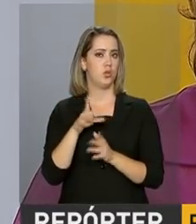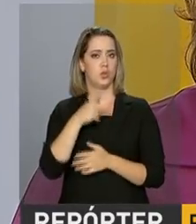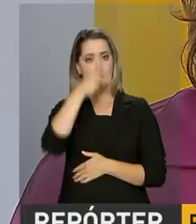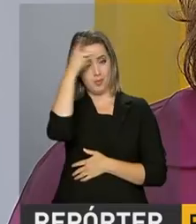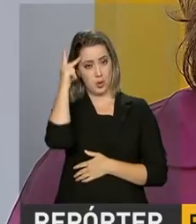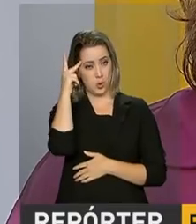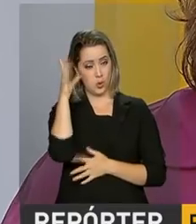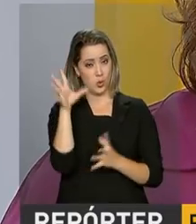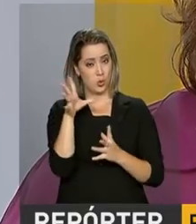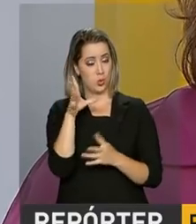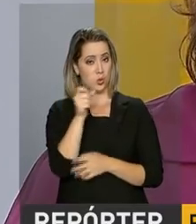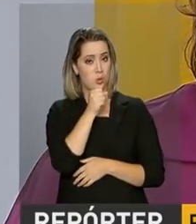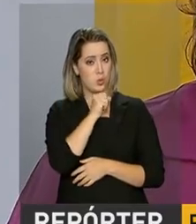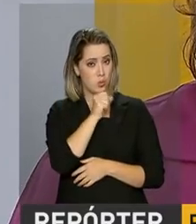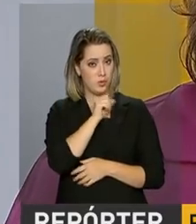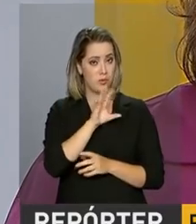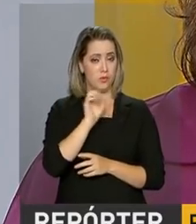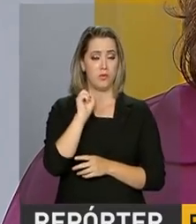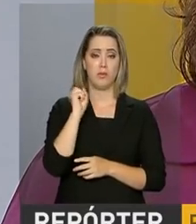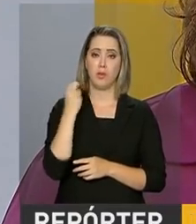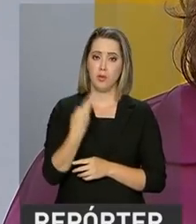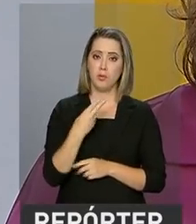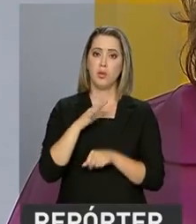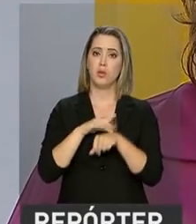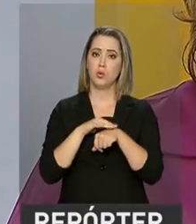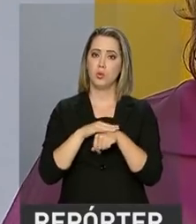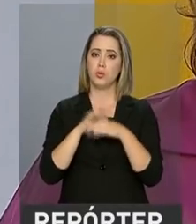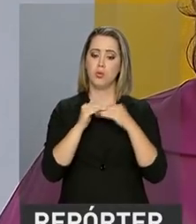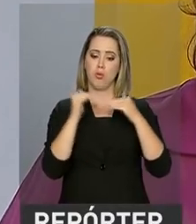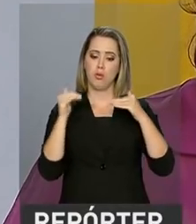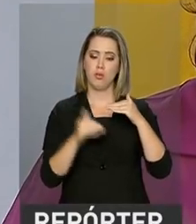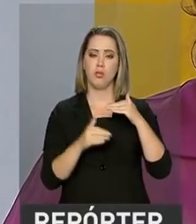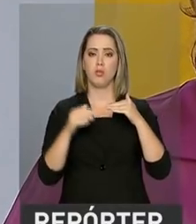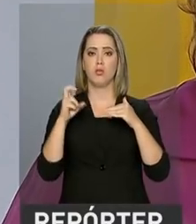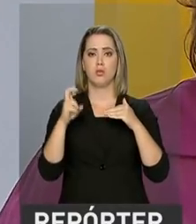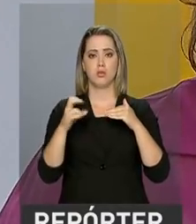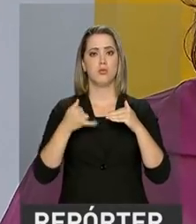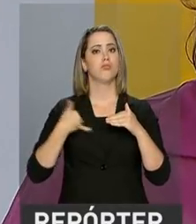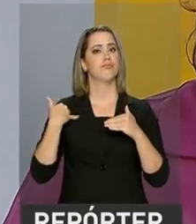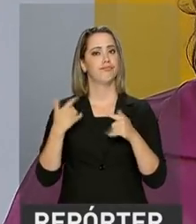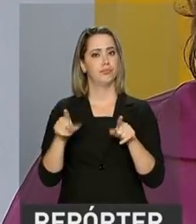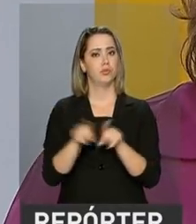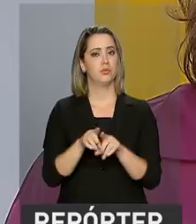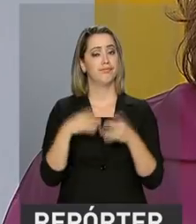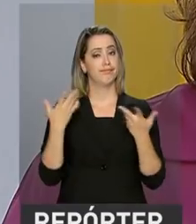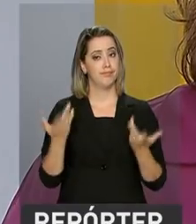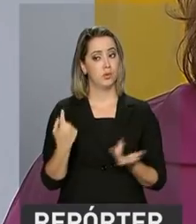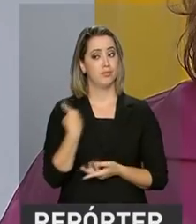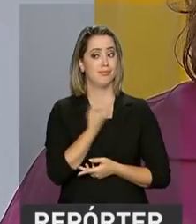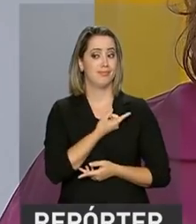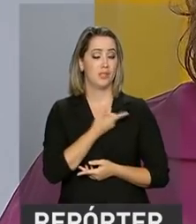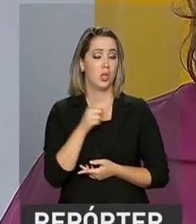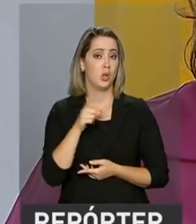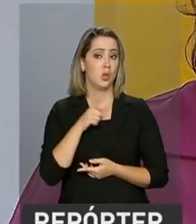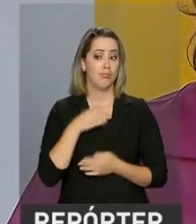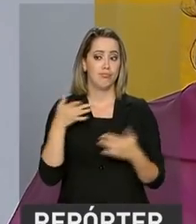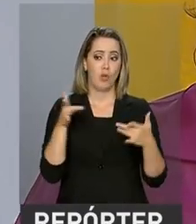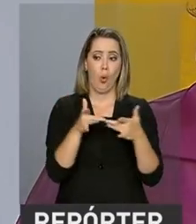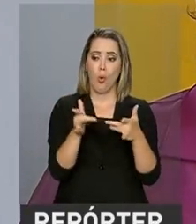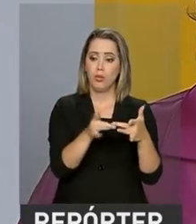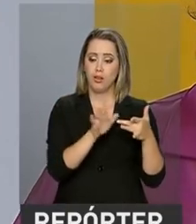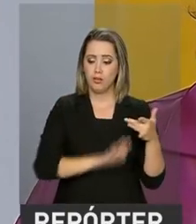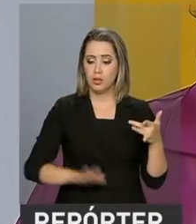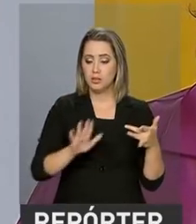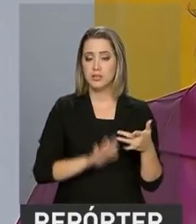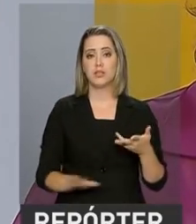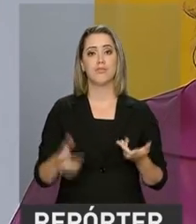e para os idosos e crianças abaixo de 5 anos. Então, os da saúde também tomavam e nós, da educação, que temos contato direto com as